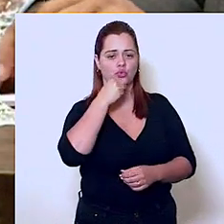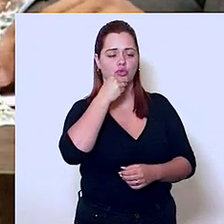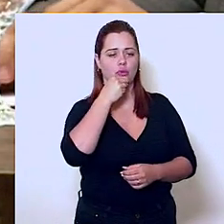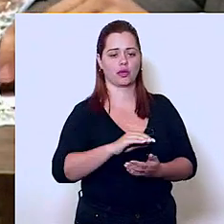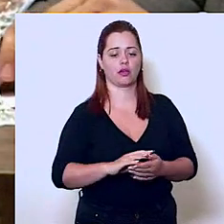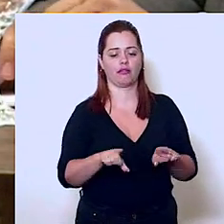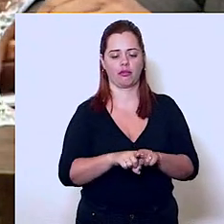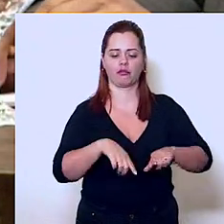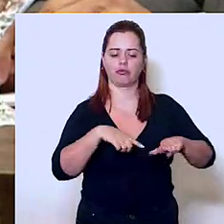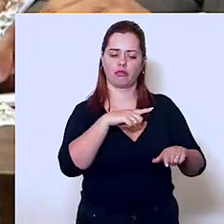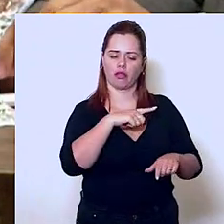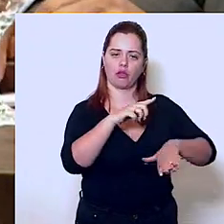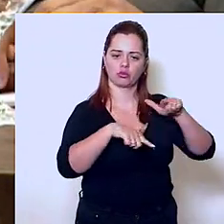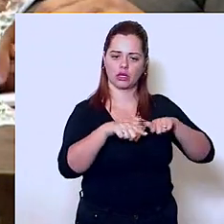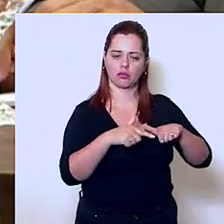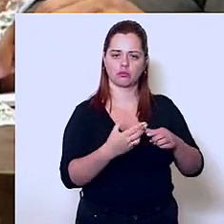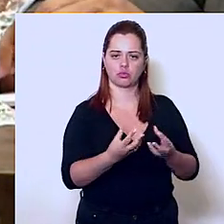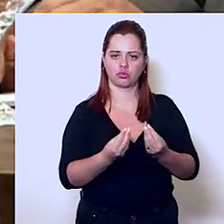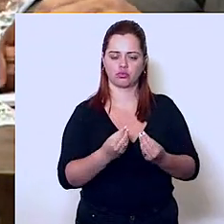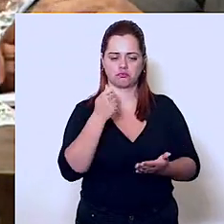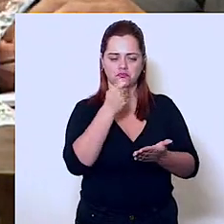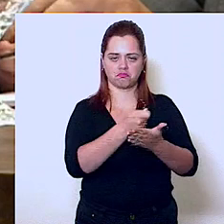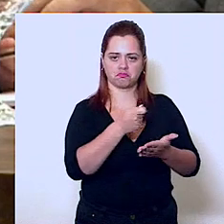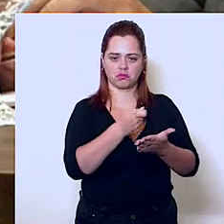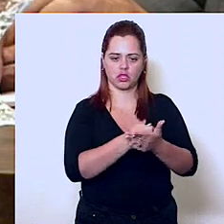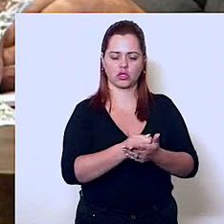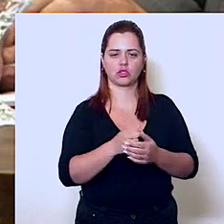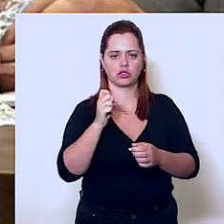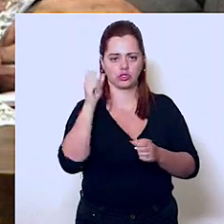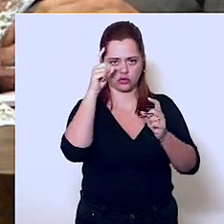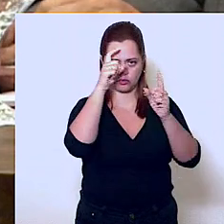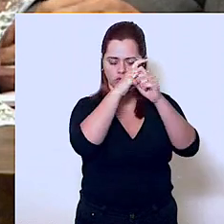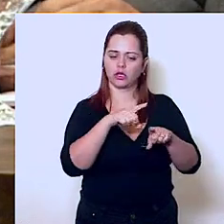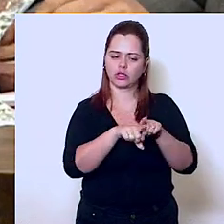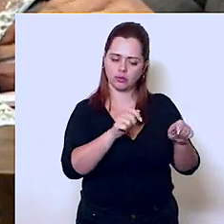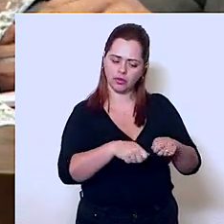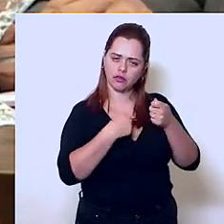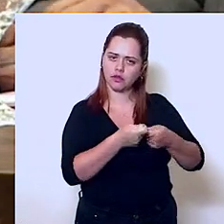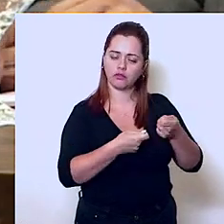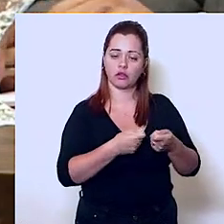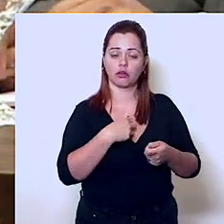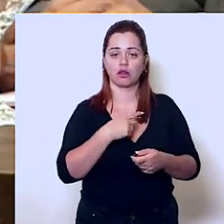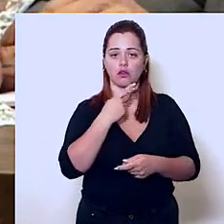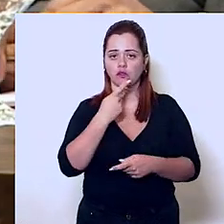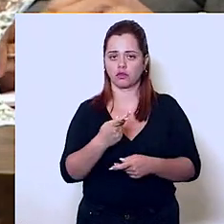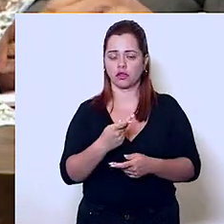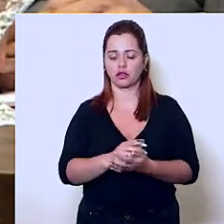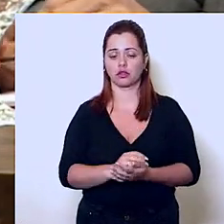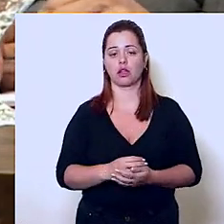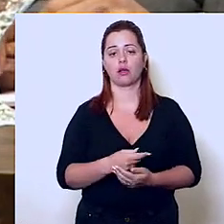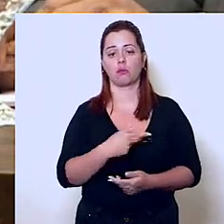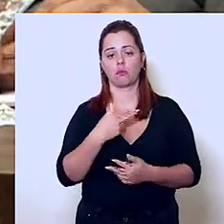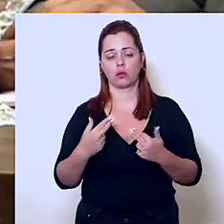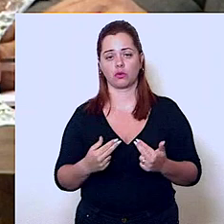duro e dificuldades e desafios. Eu vou contar um caos aqui, já que o embaixador França